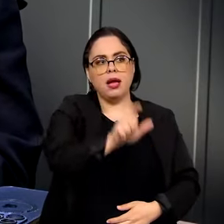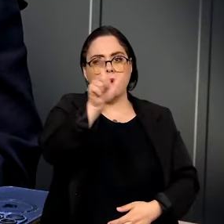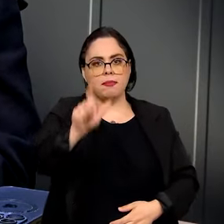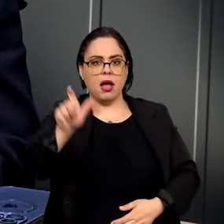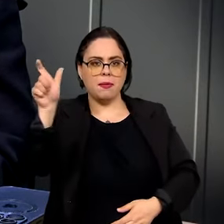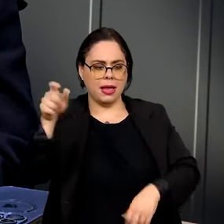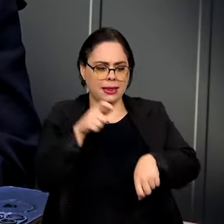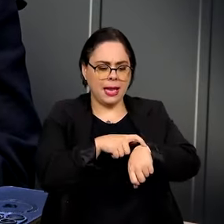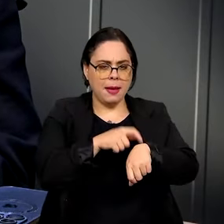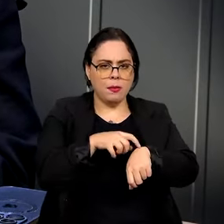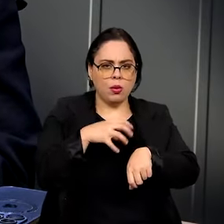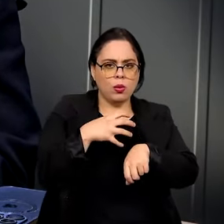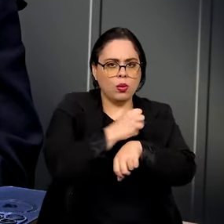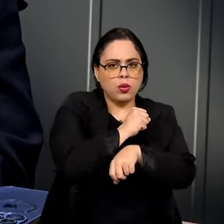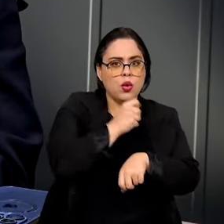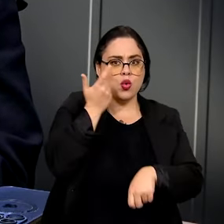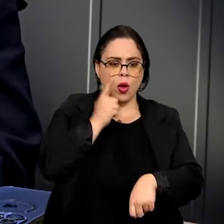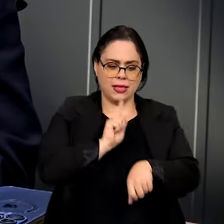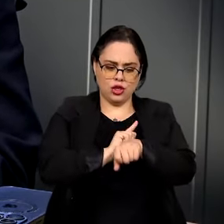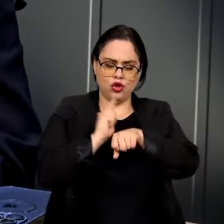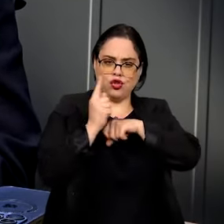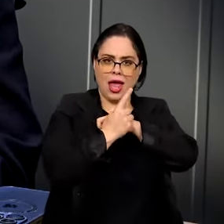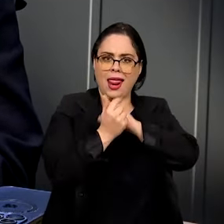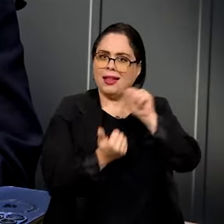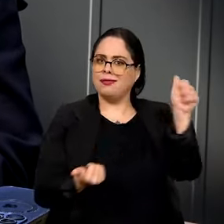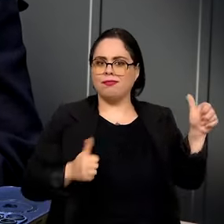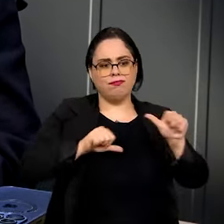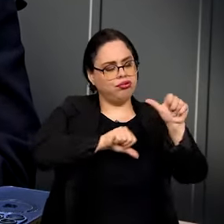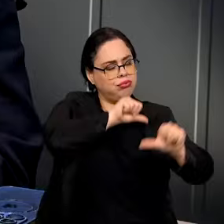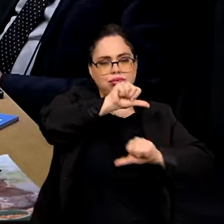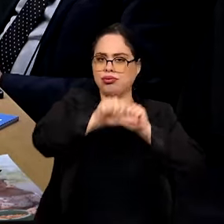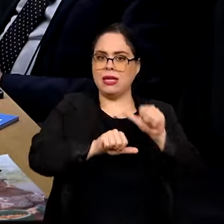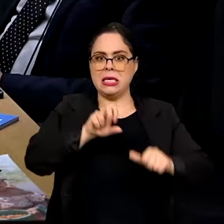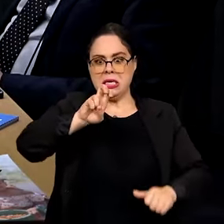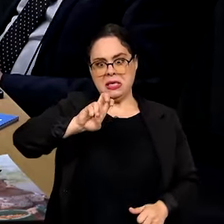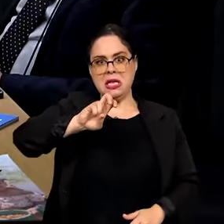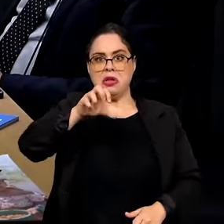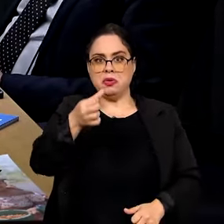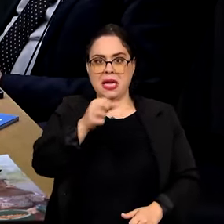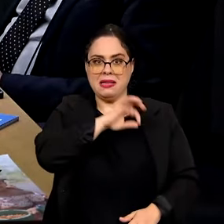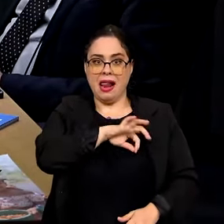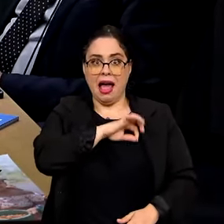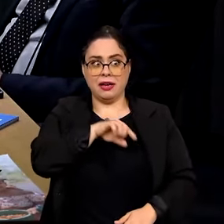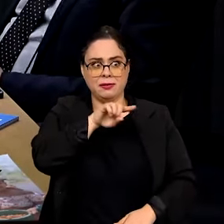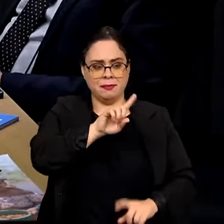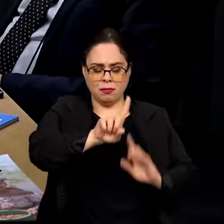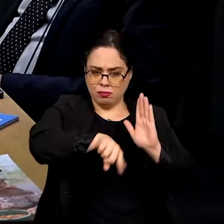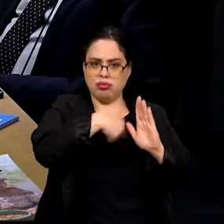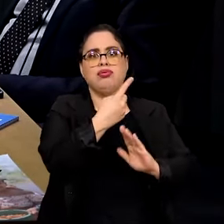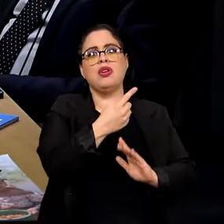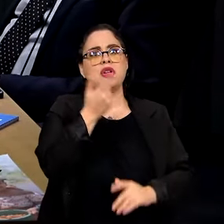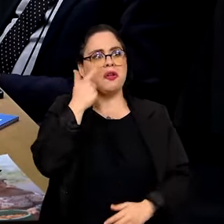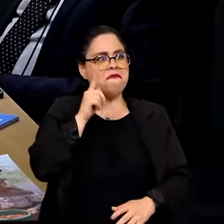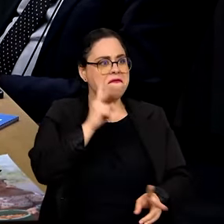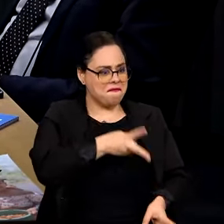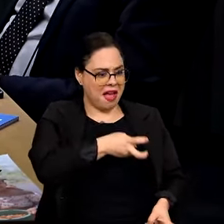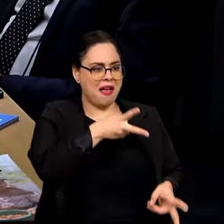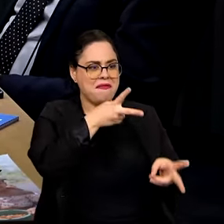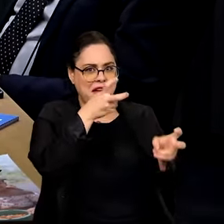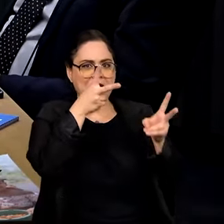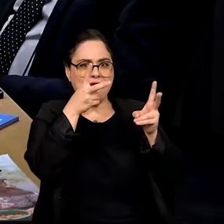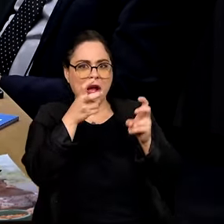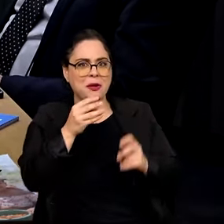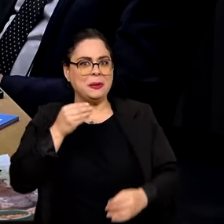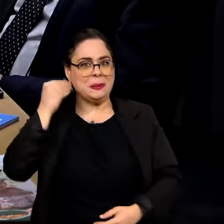pessoas que com pouco tempo passaram a ter ser gerentes de áreas ganhando cinco seis salários mínimo isso já aconteceu